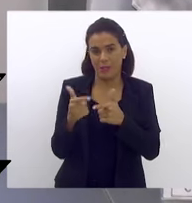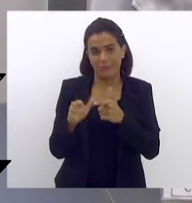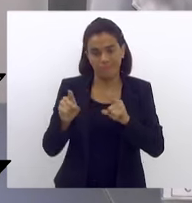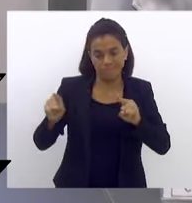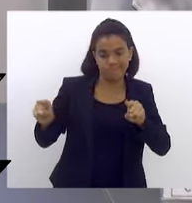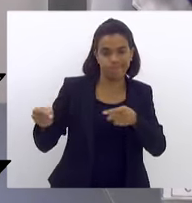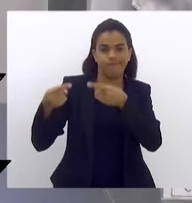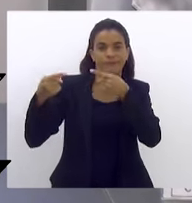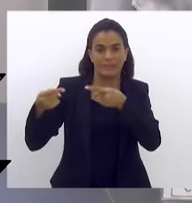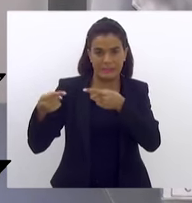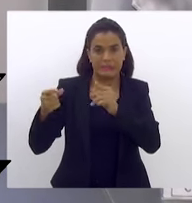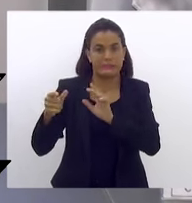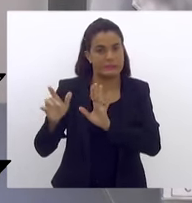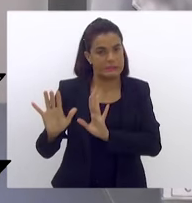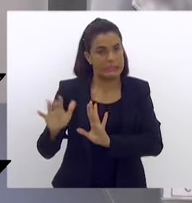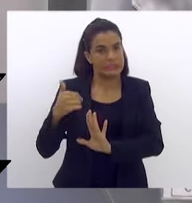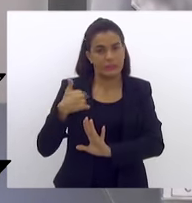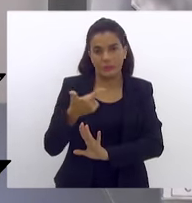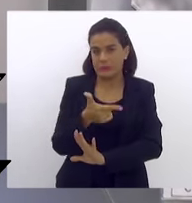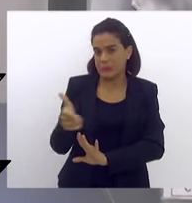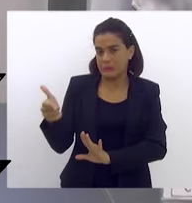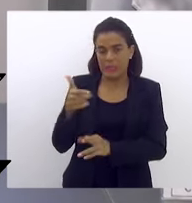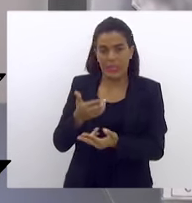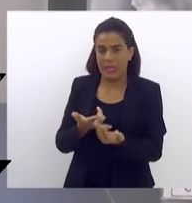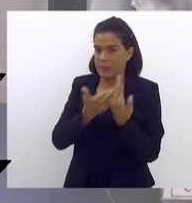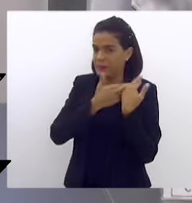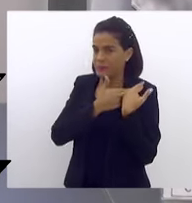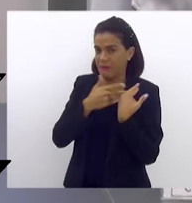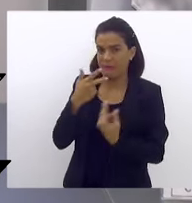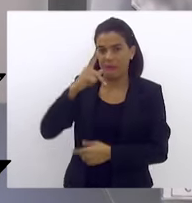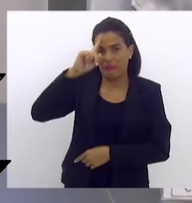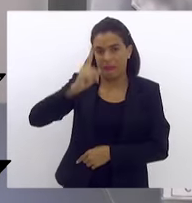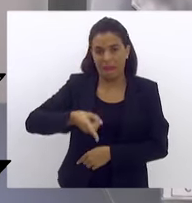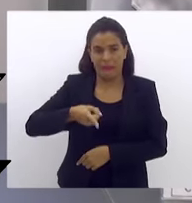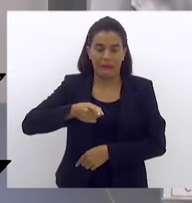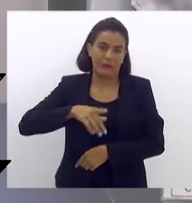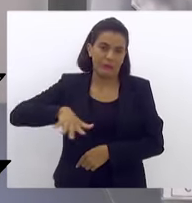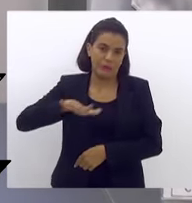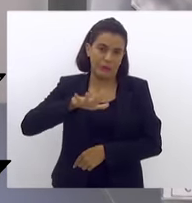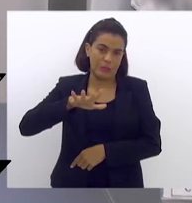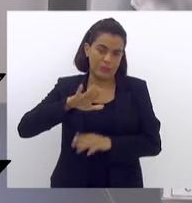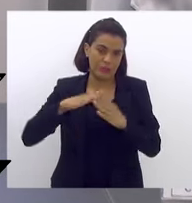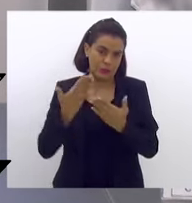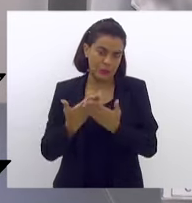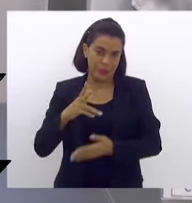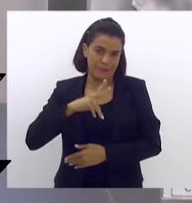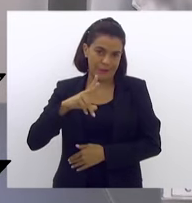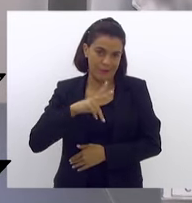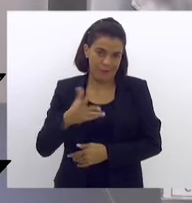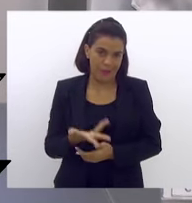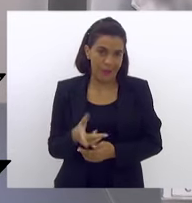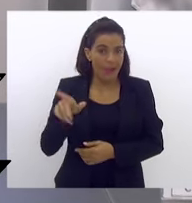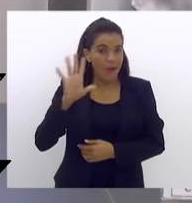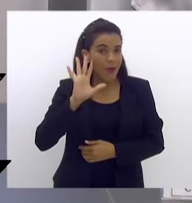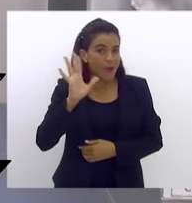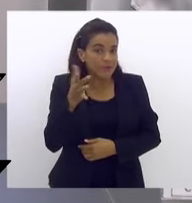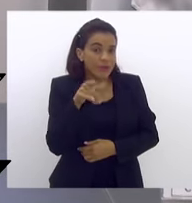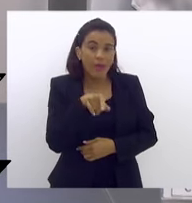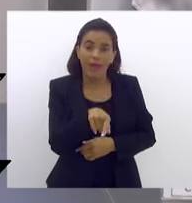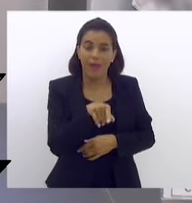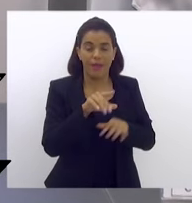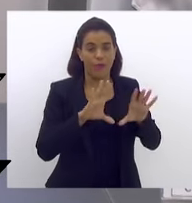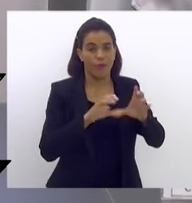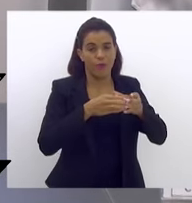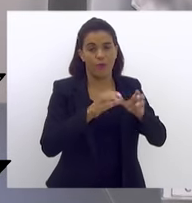privada creio que a gente não ten a competência para dizer se o particular porque aí é uma decisão dos pais se eu considerar que a mensalidade daquela